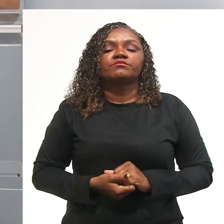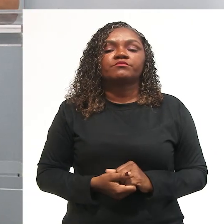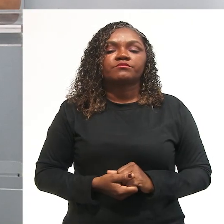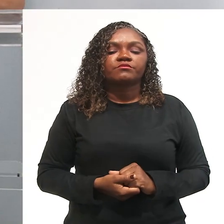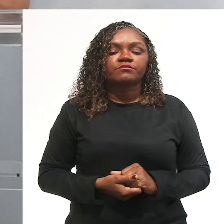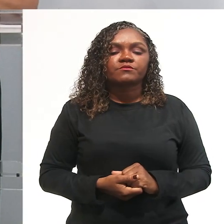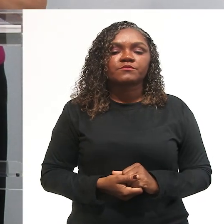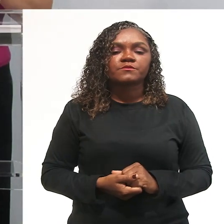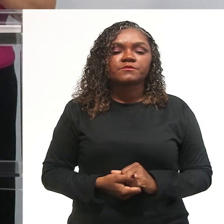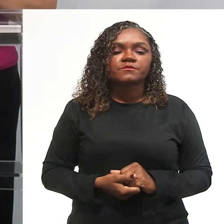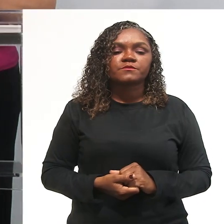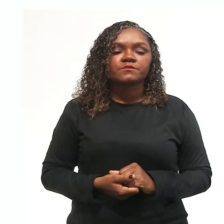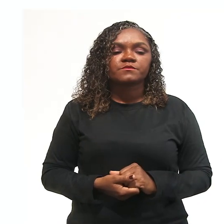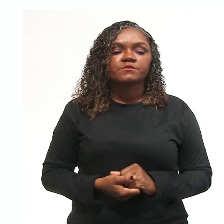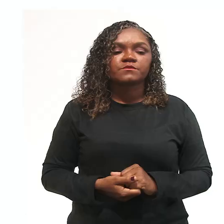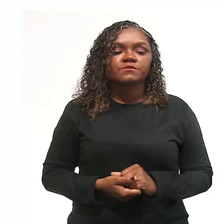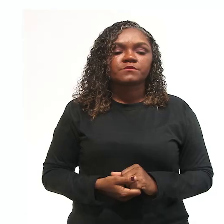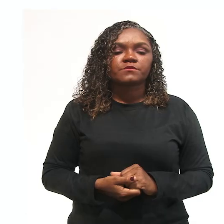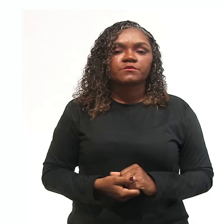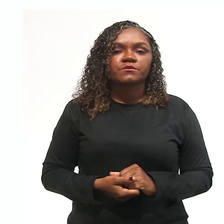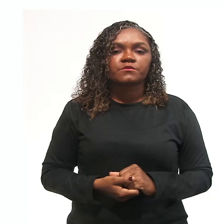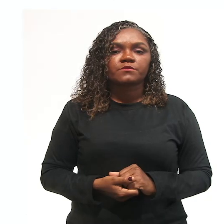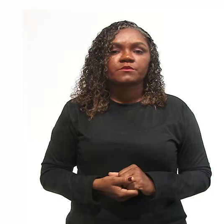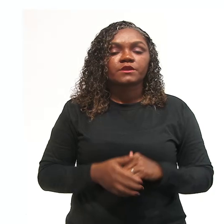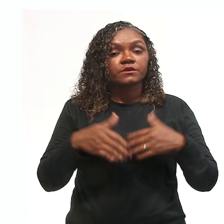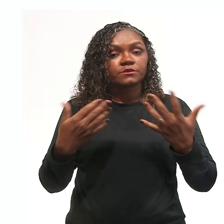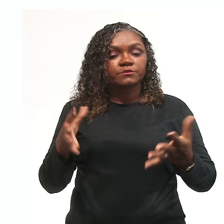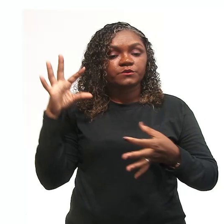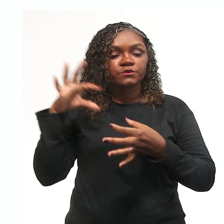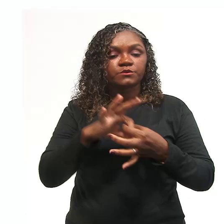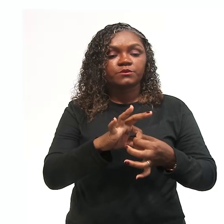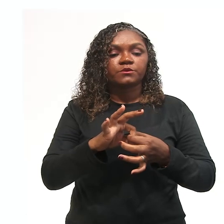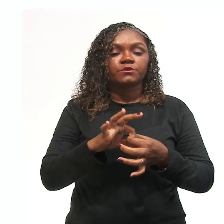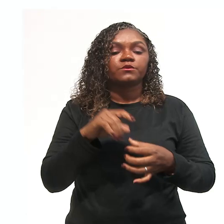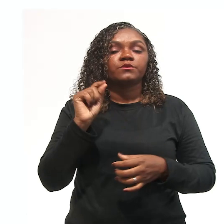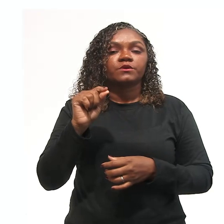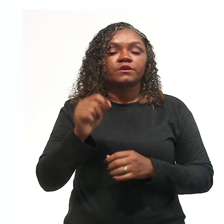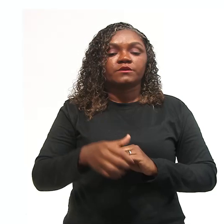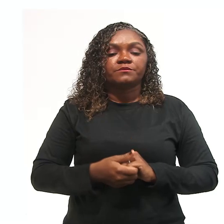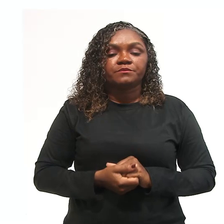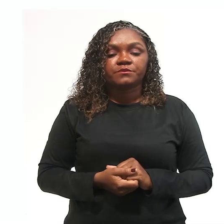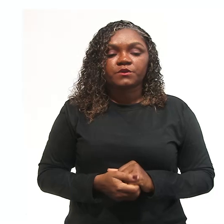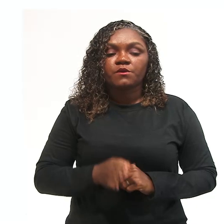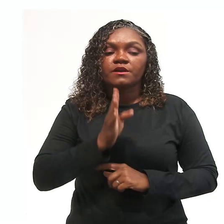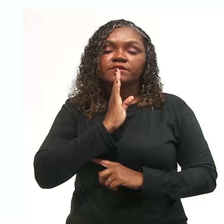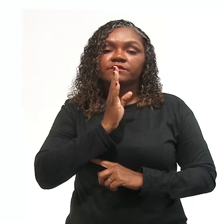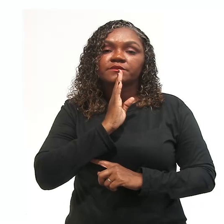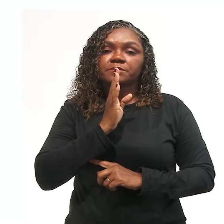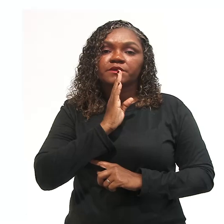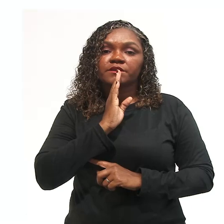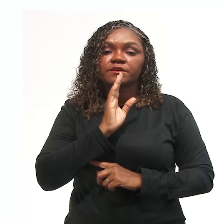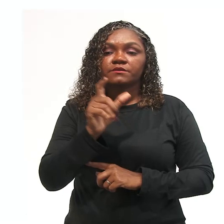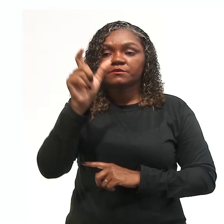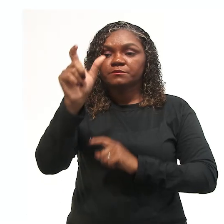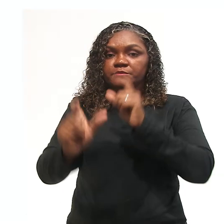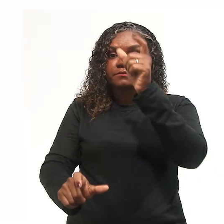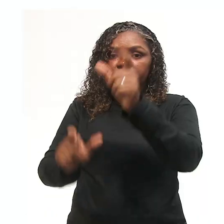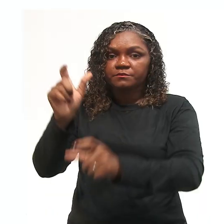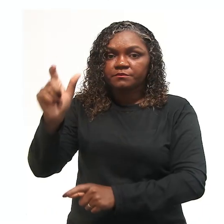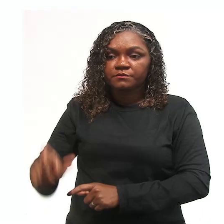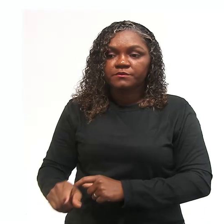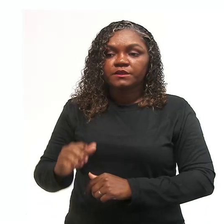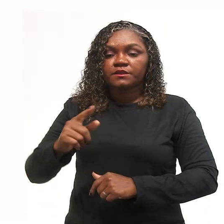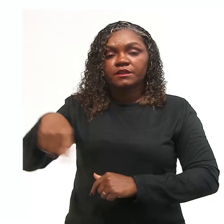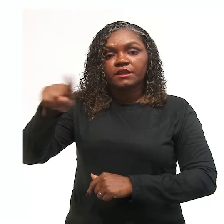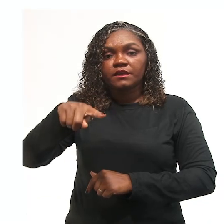em consideração. Bem, esse contexto privilegia o conhecimento construído pelos